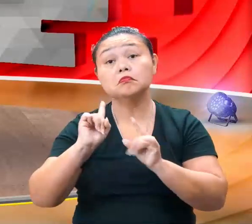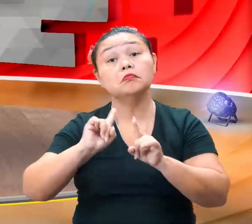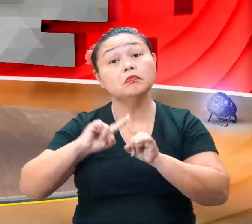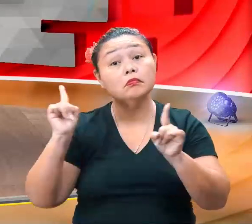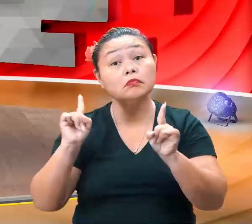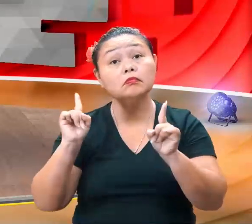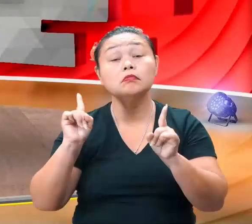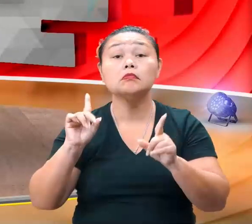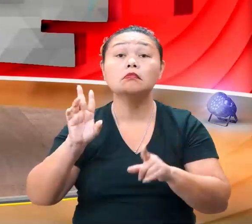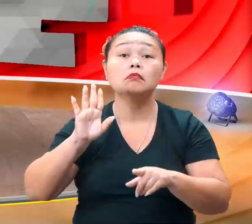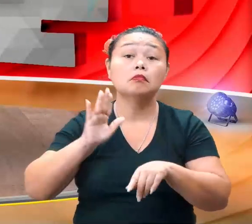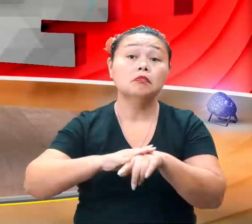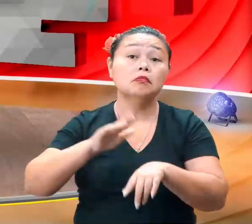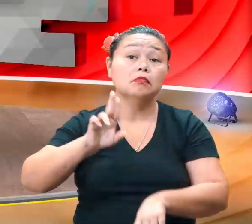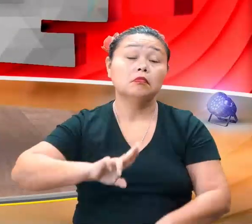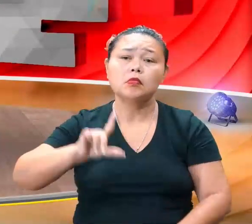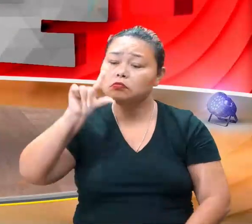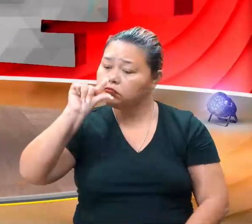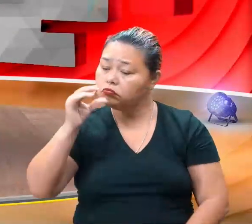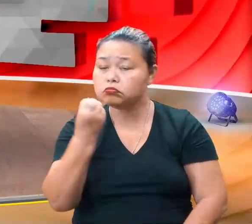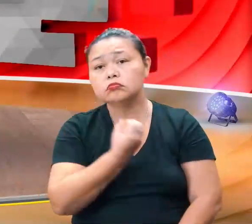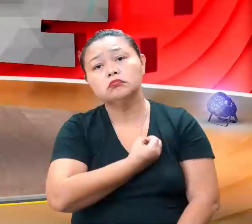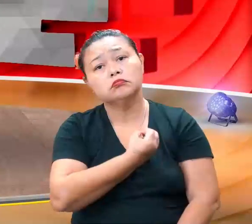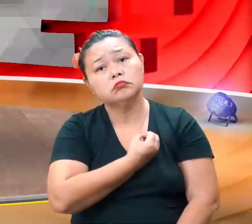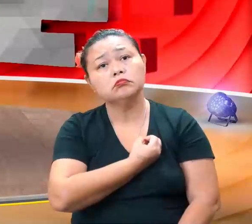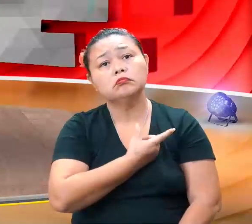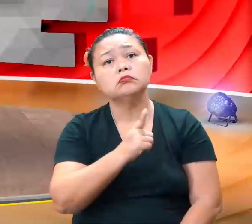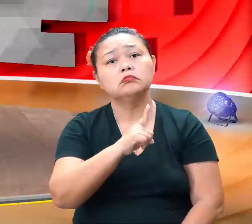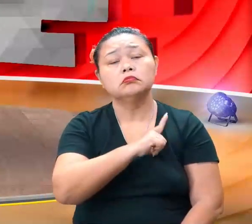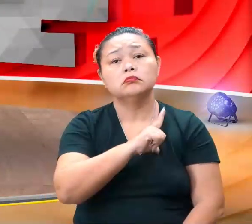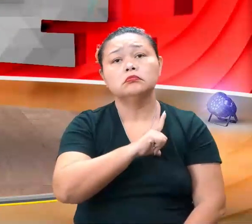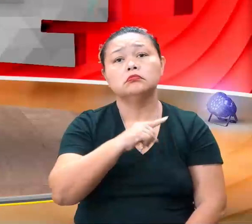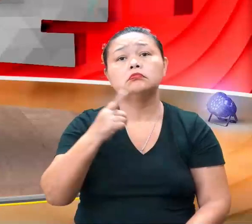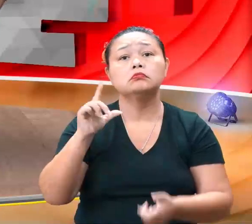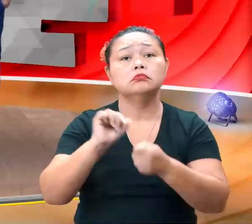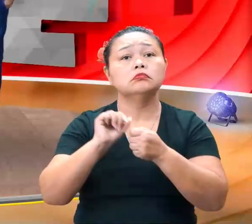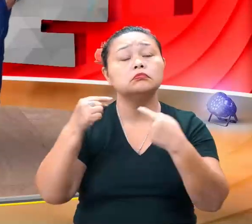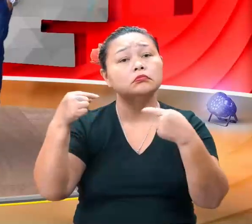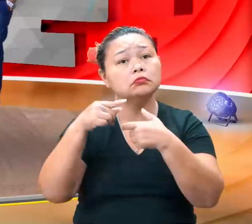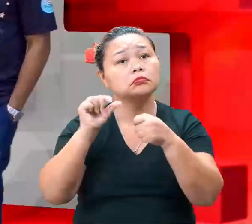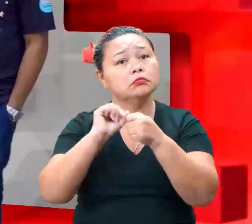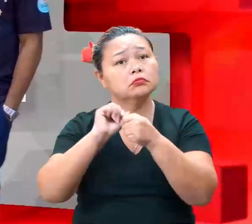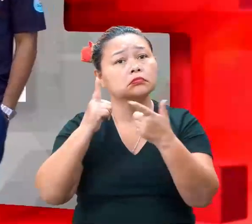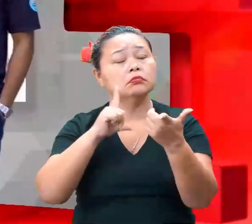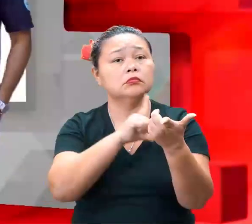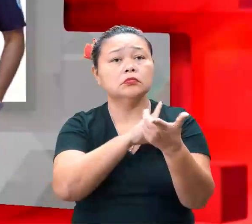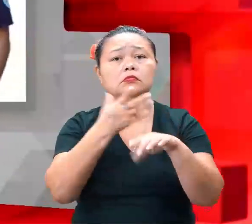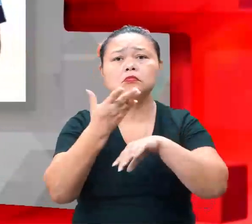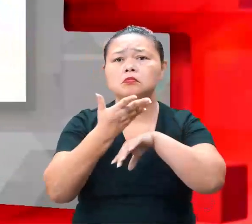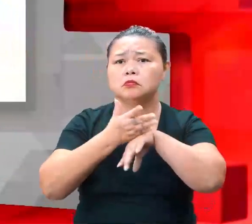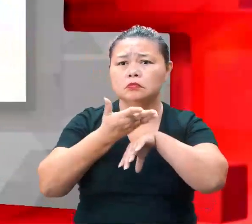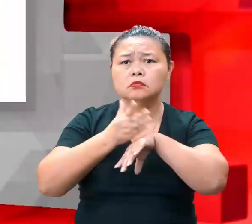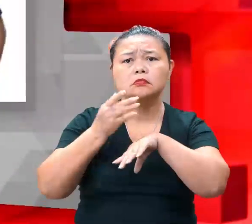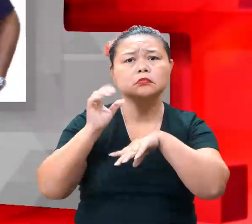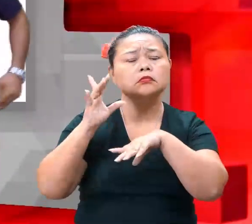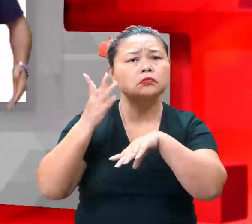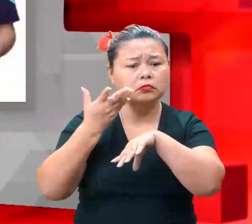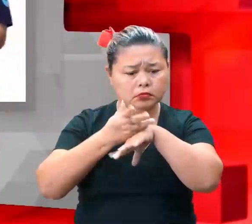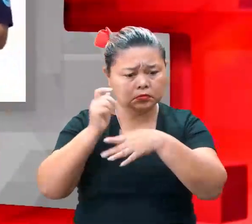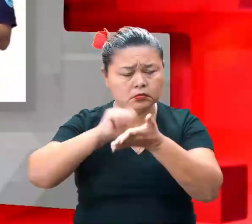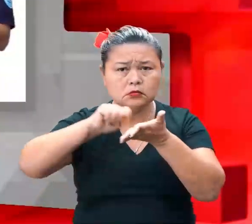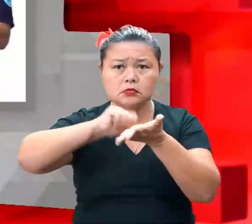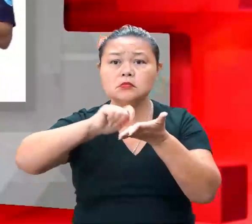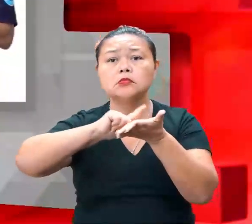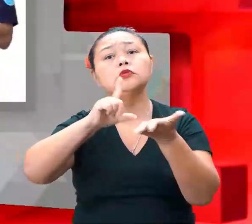mais práticos, são os menores números inteiros, positivo ou negativo. Tem atividades, né? Tem exercícios que já lançam os valores de